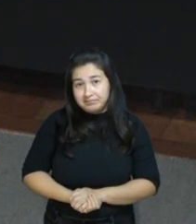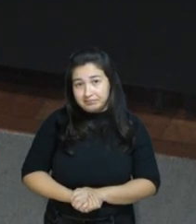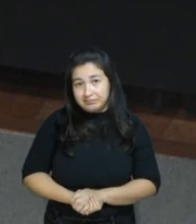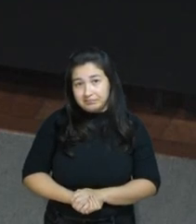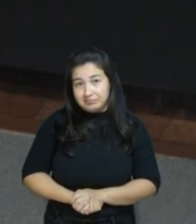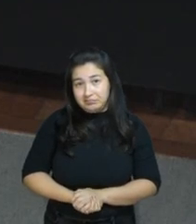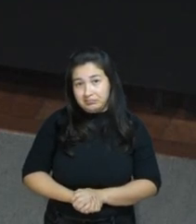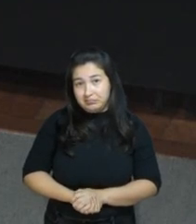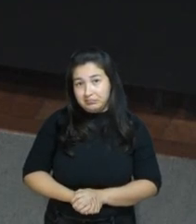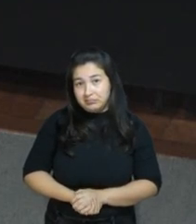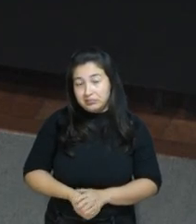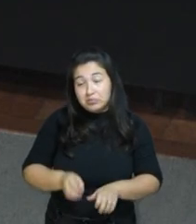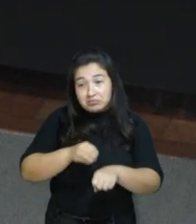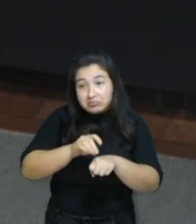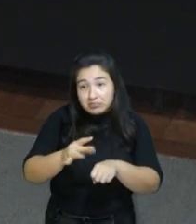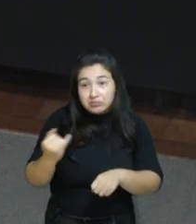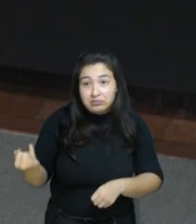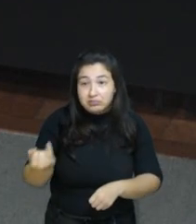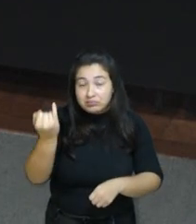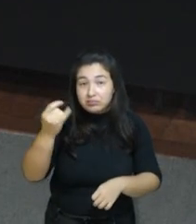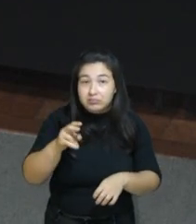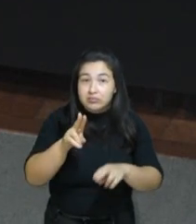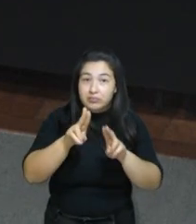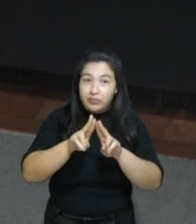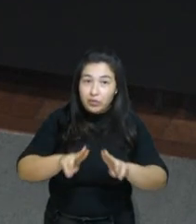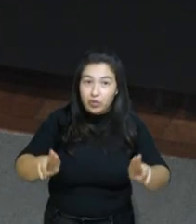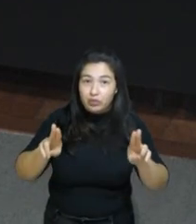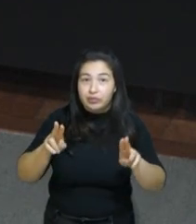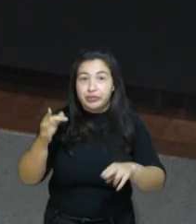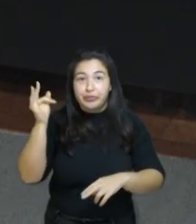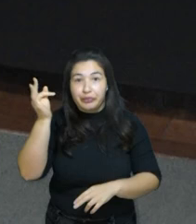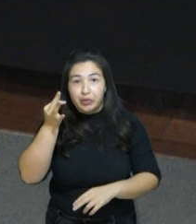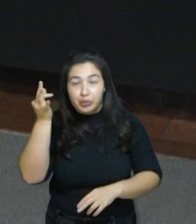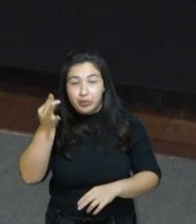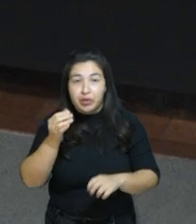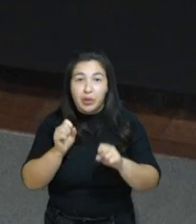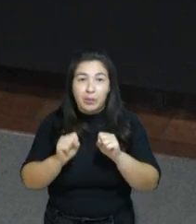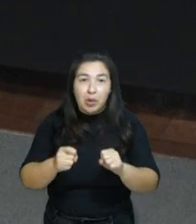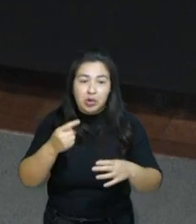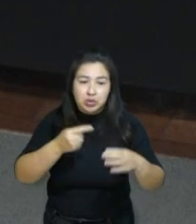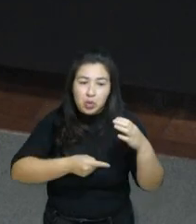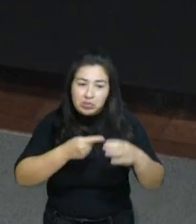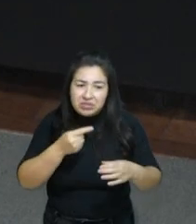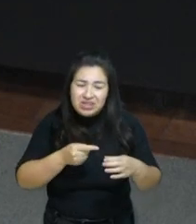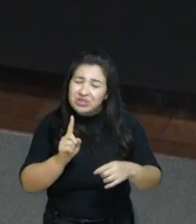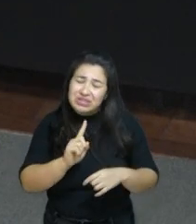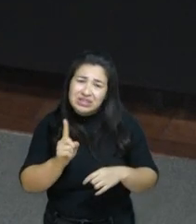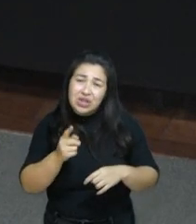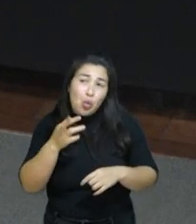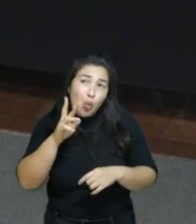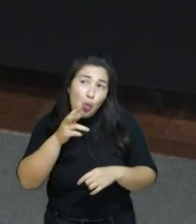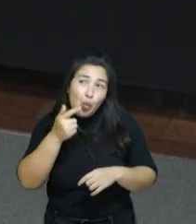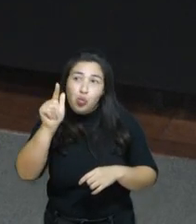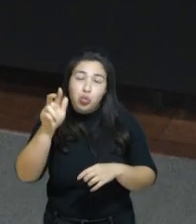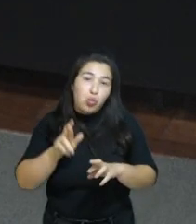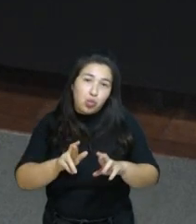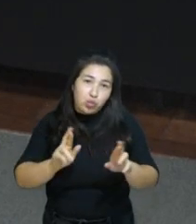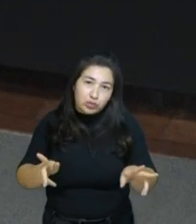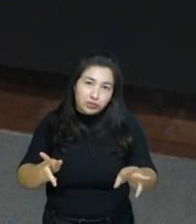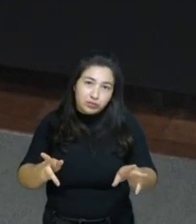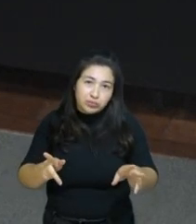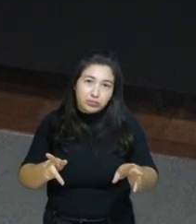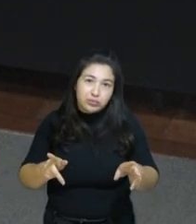ser importante é a própria universidade poderia ter não uma comissão, mas